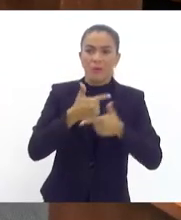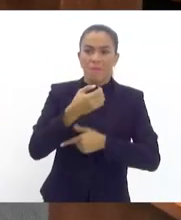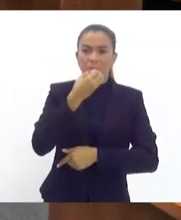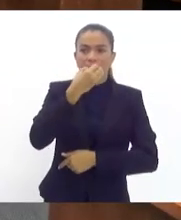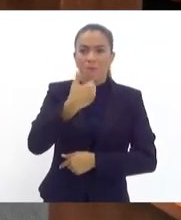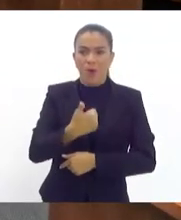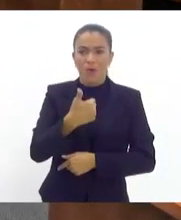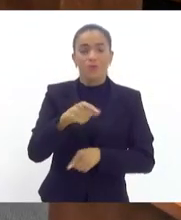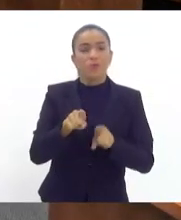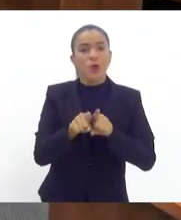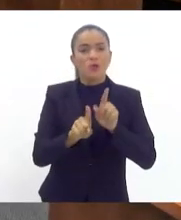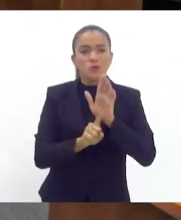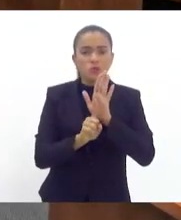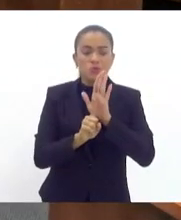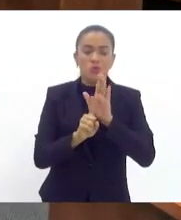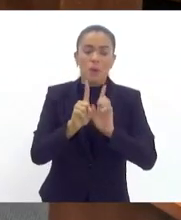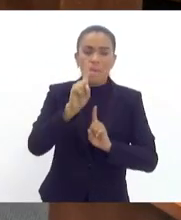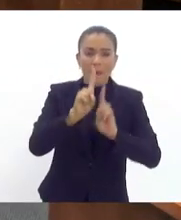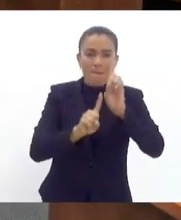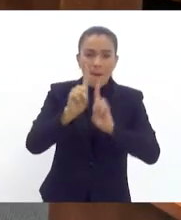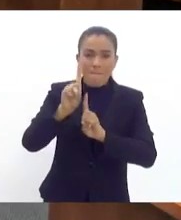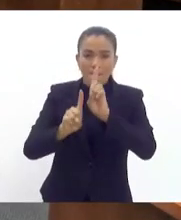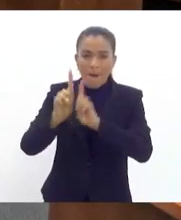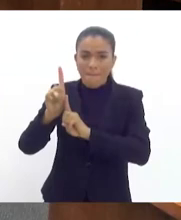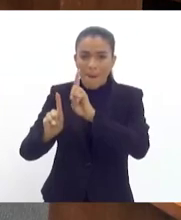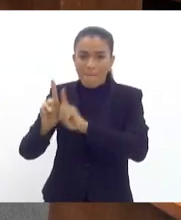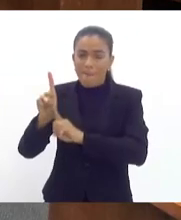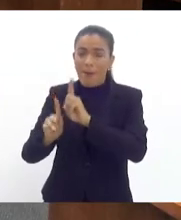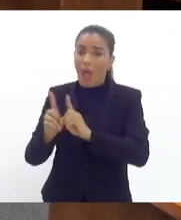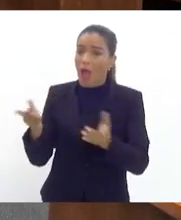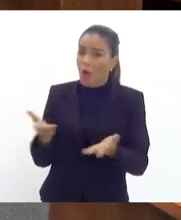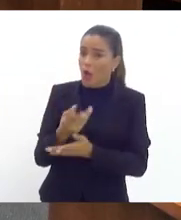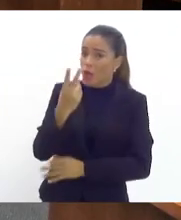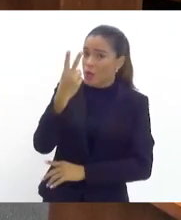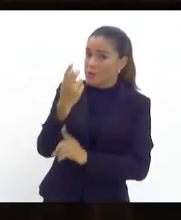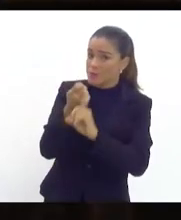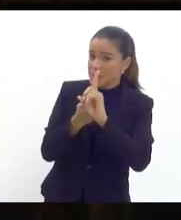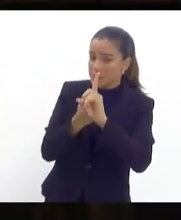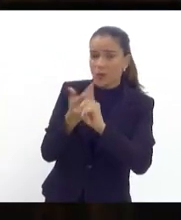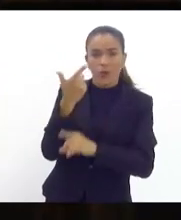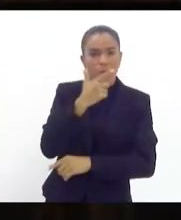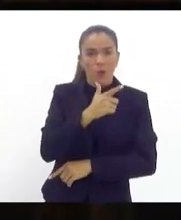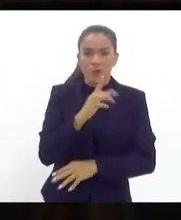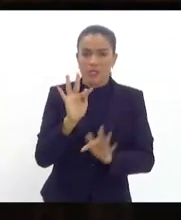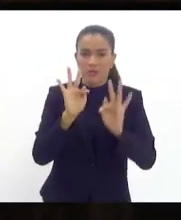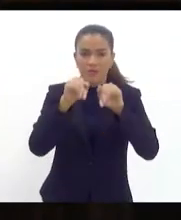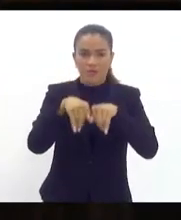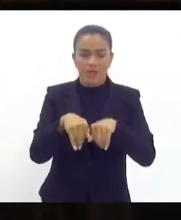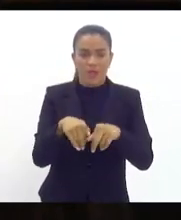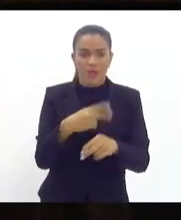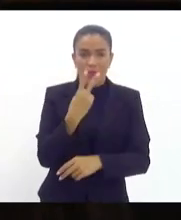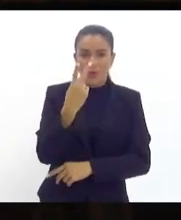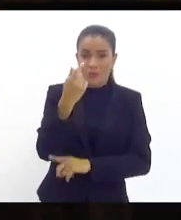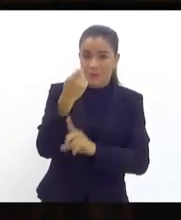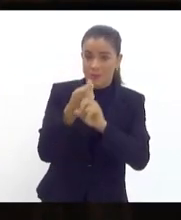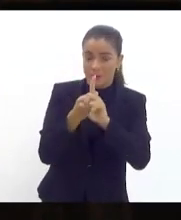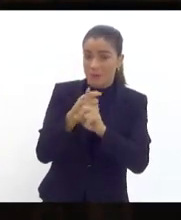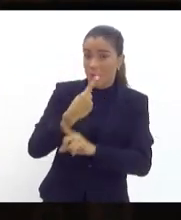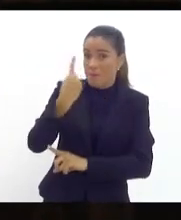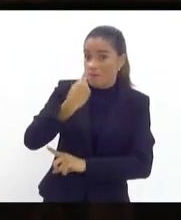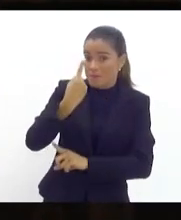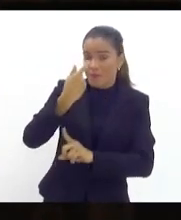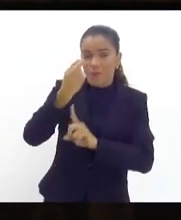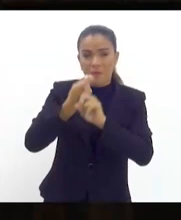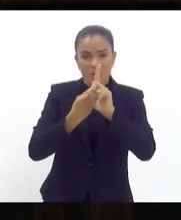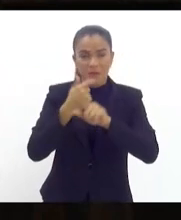nossos índices eu tô fazendo dois meses ainda não consegui fechar o segundo mês mas o nosso primeiro mês de trabalho